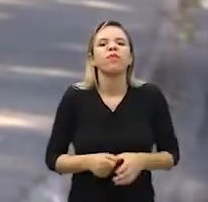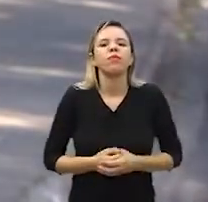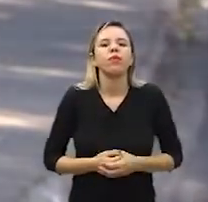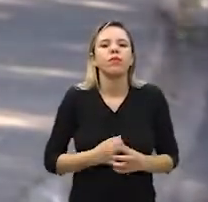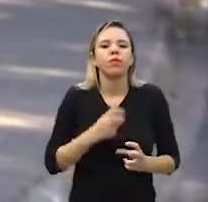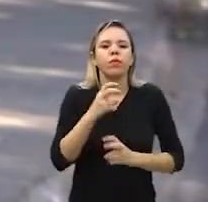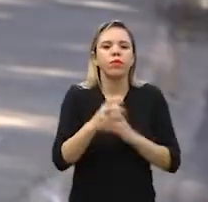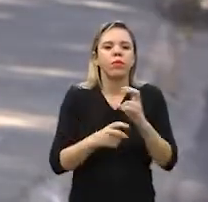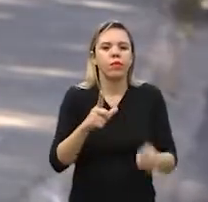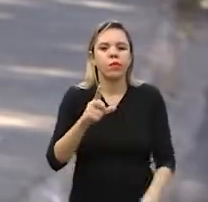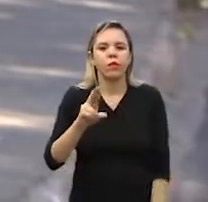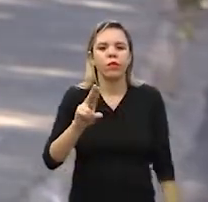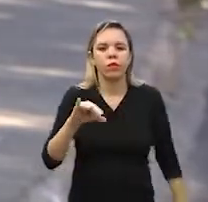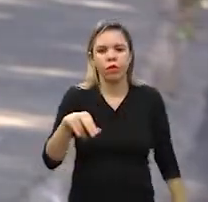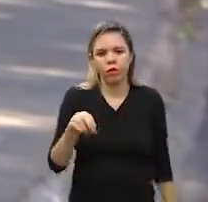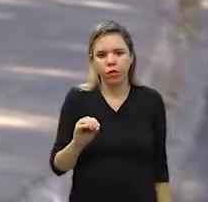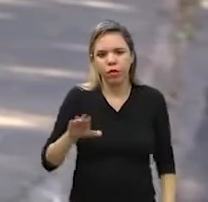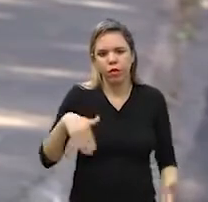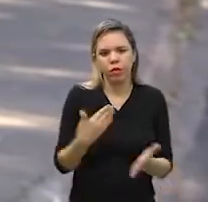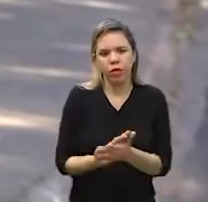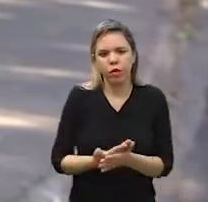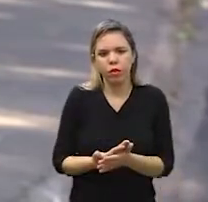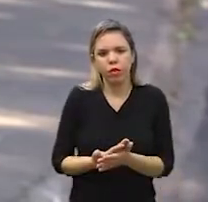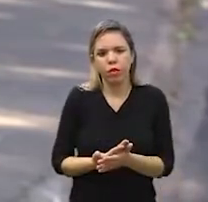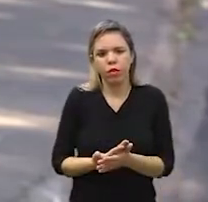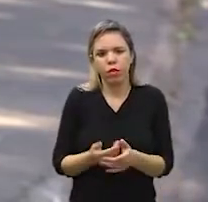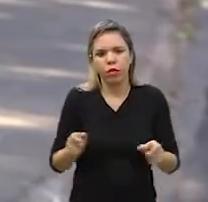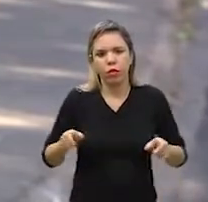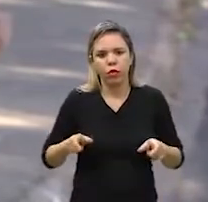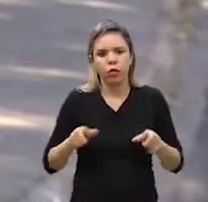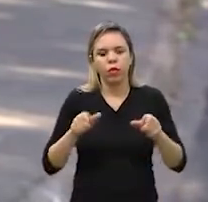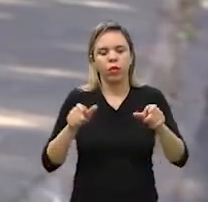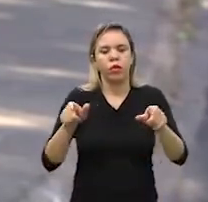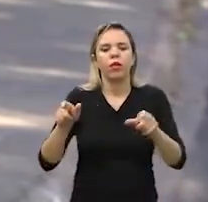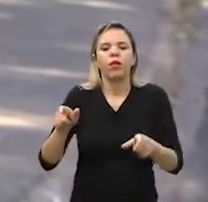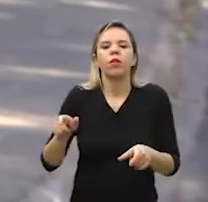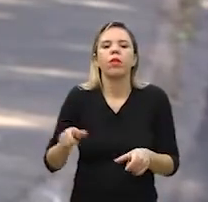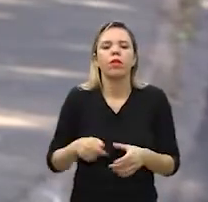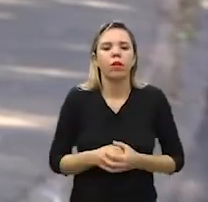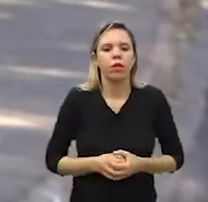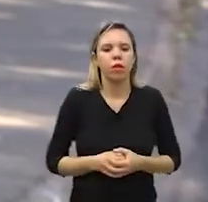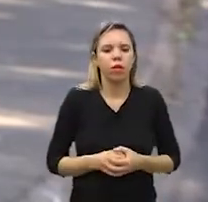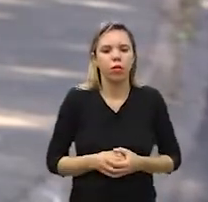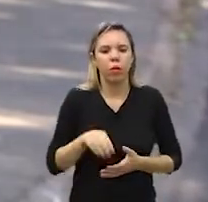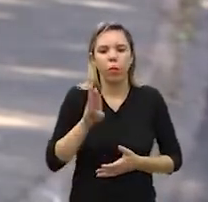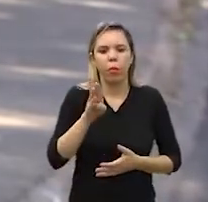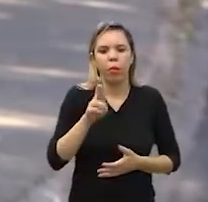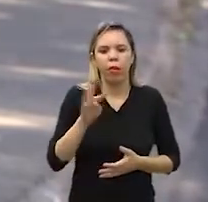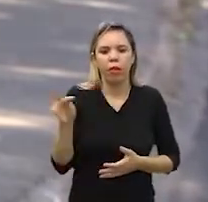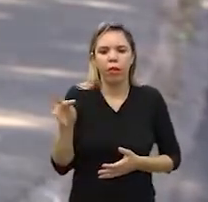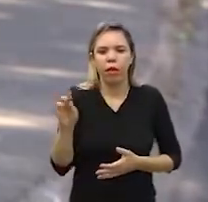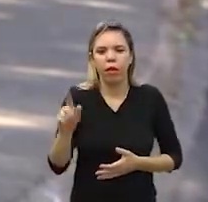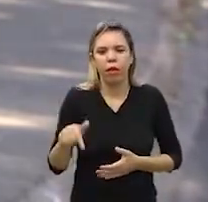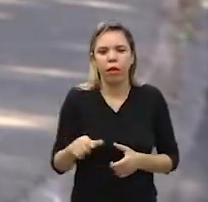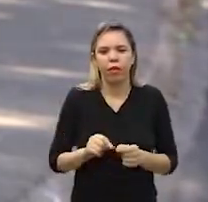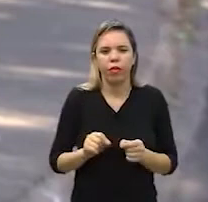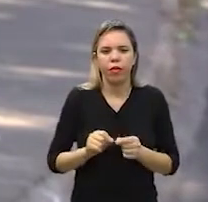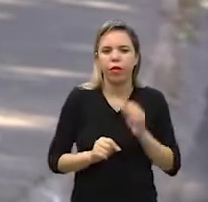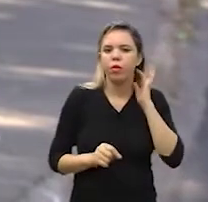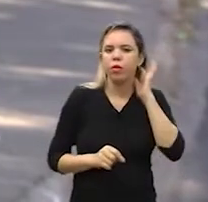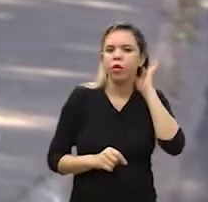da do parque e Luciano do Valle até o corretor Perimetral do BRT